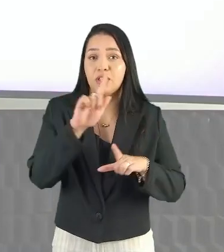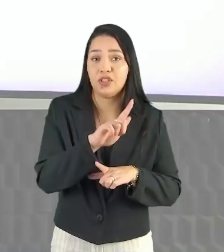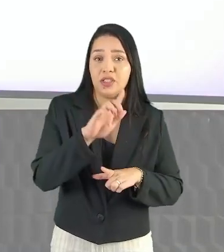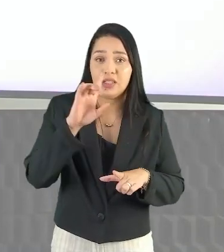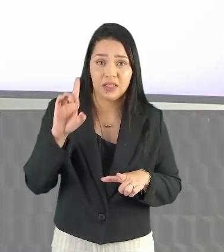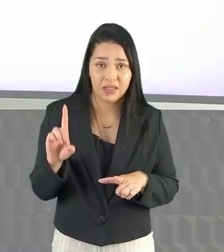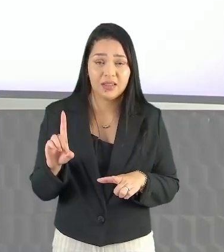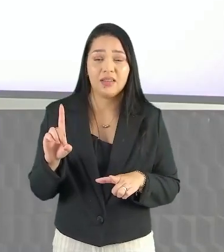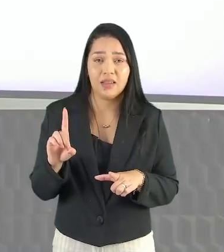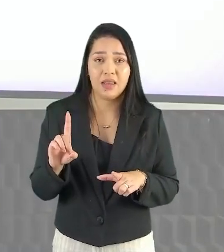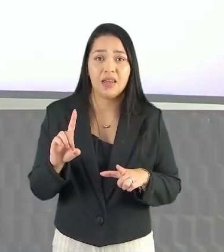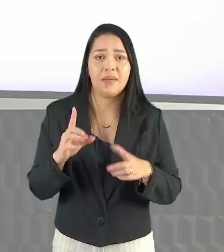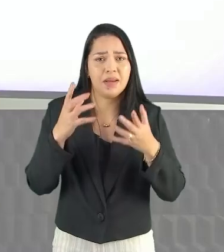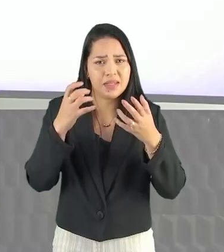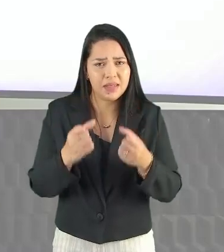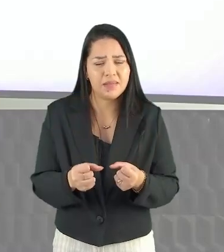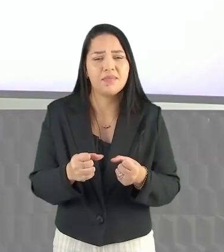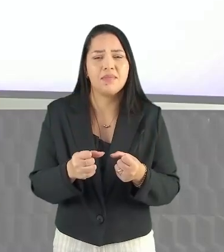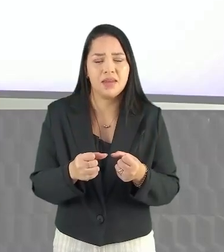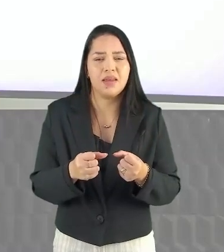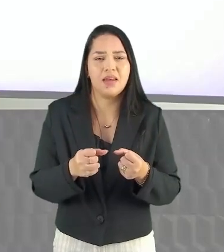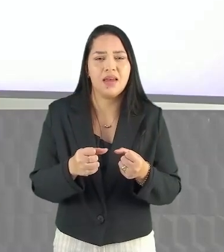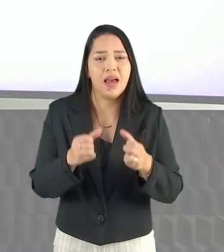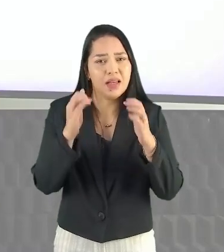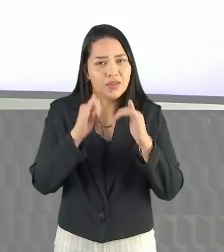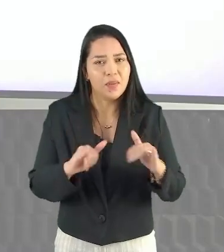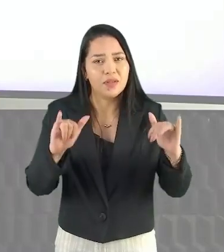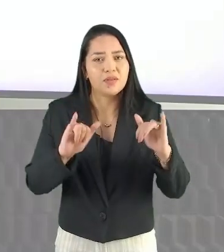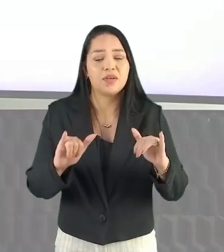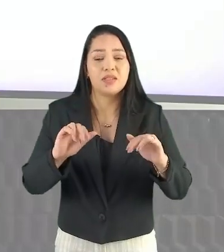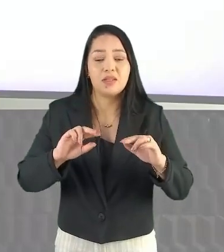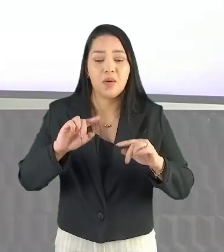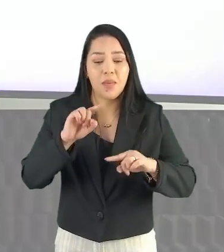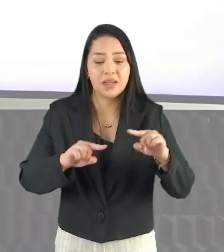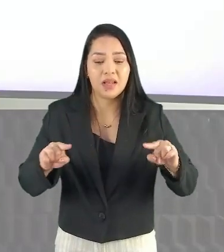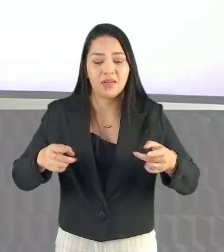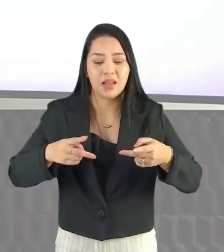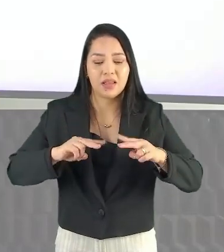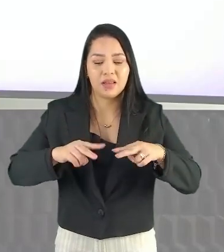Dias, acionar o sininho para receber notificações. Não esquecer também que o material está aqui